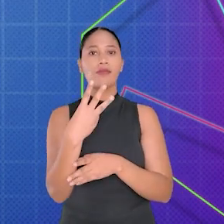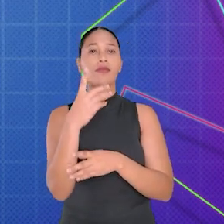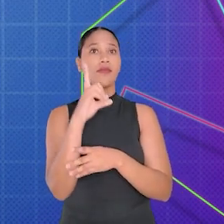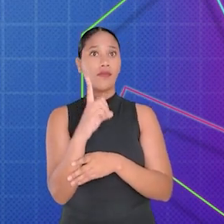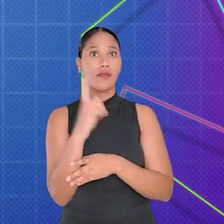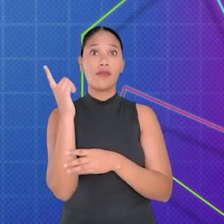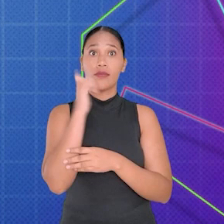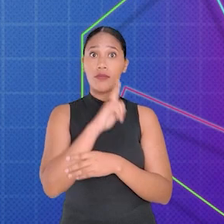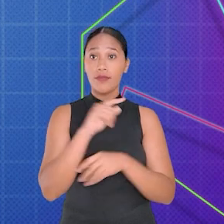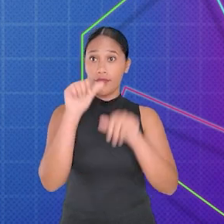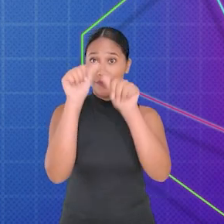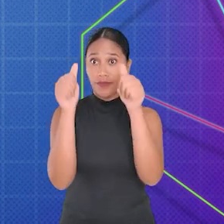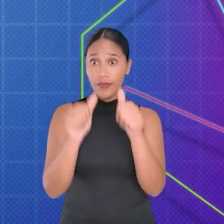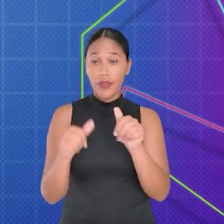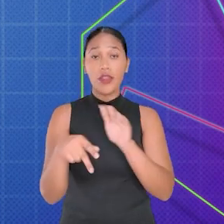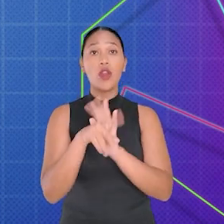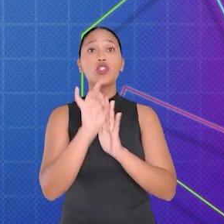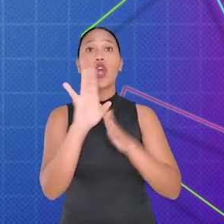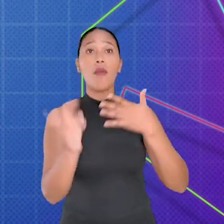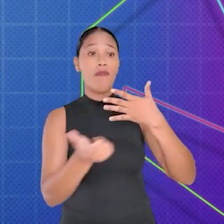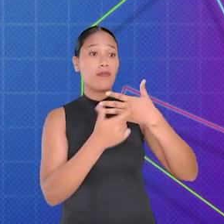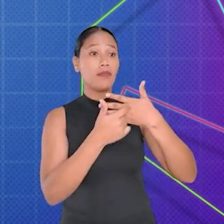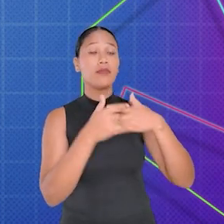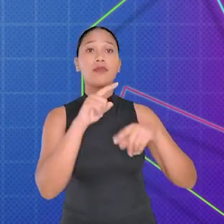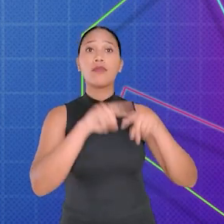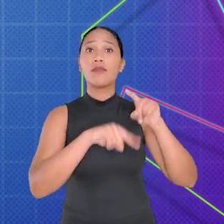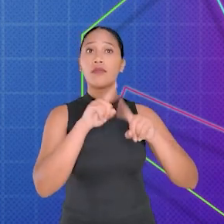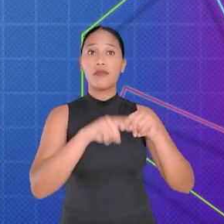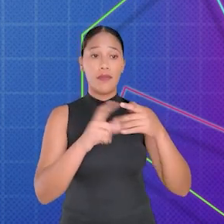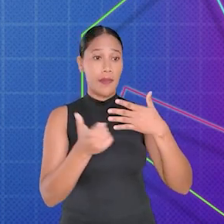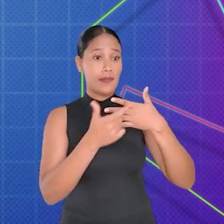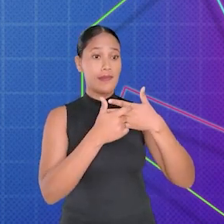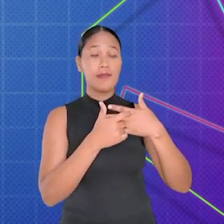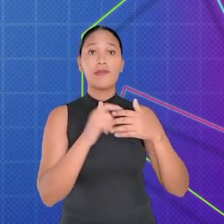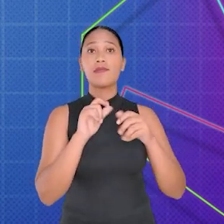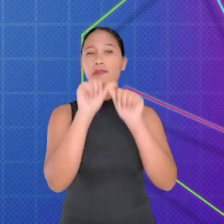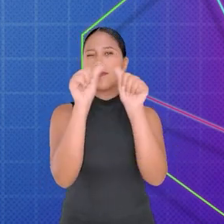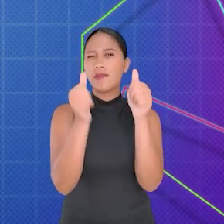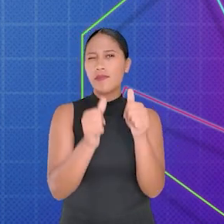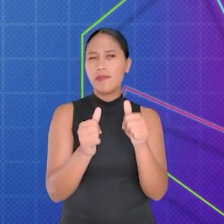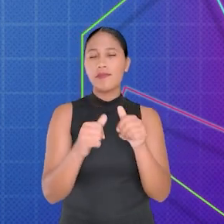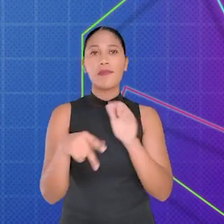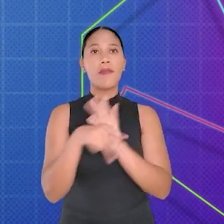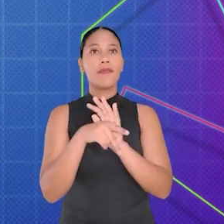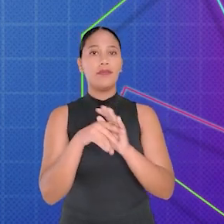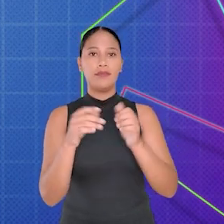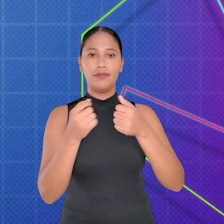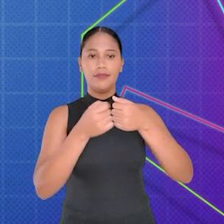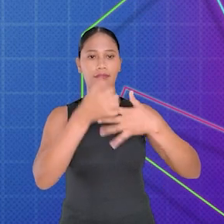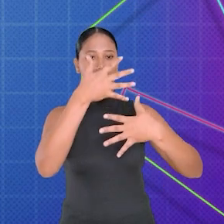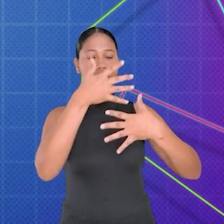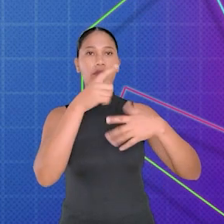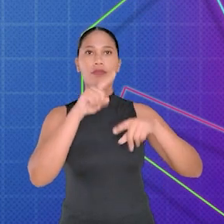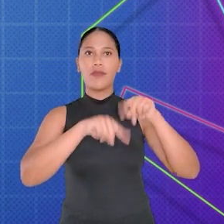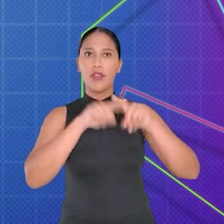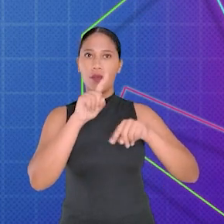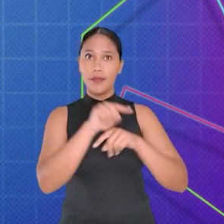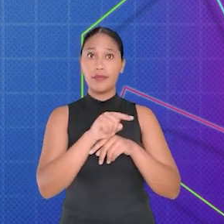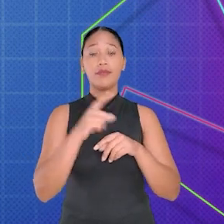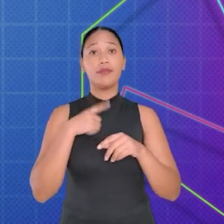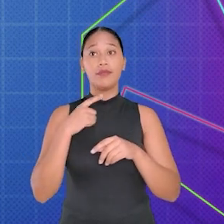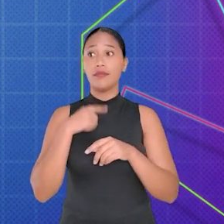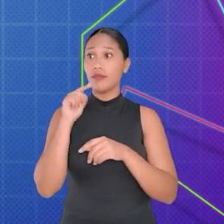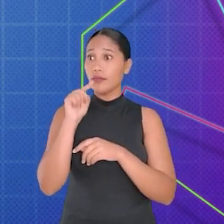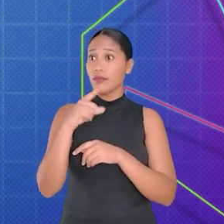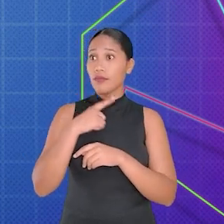de escultura, basta selecionar o objeto e clicar na guia Modo de Escultura, na barra de ferramentas. Na vista da escultura, as ferramentas